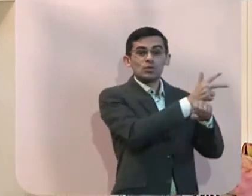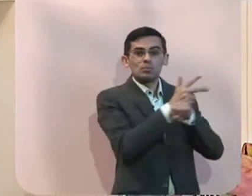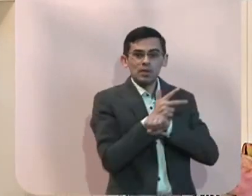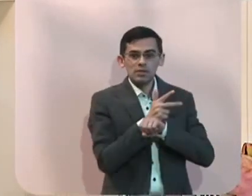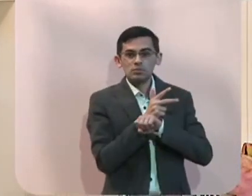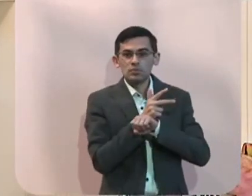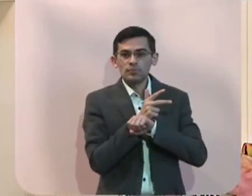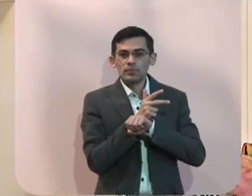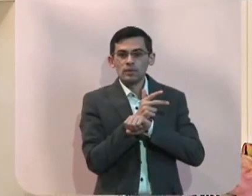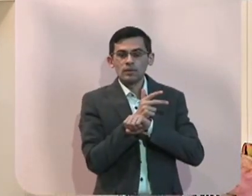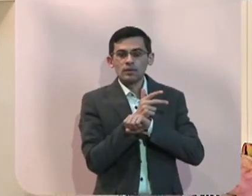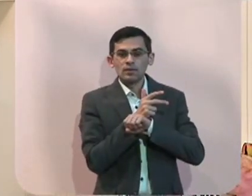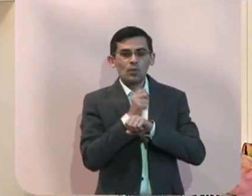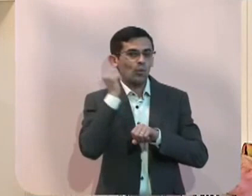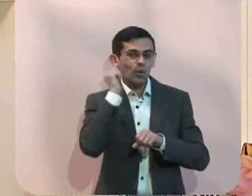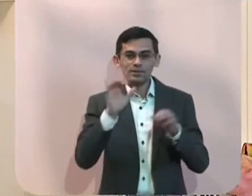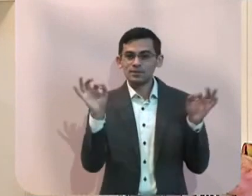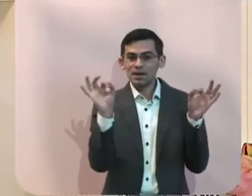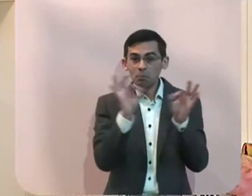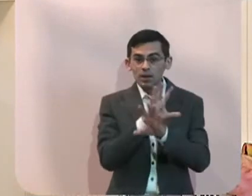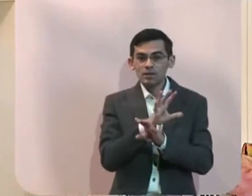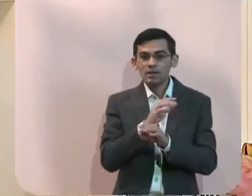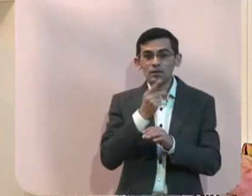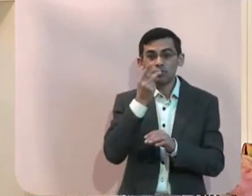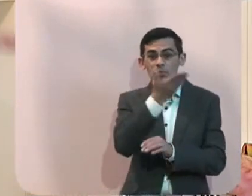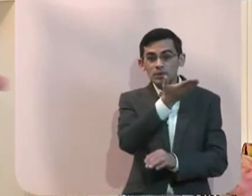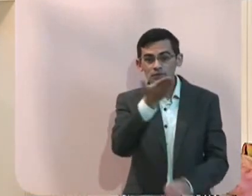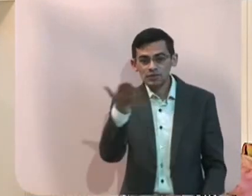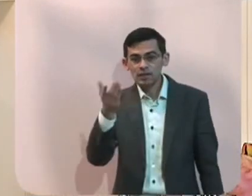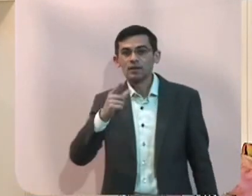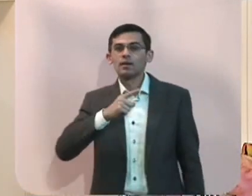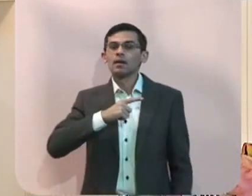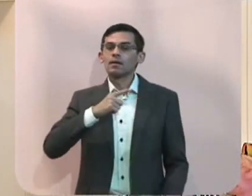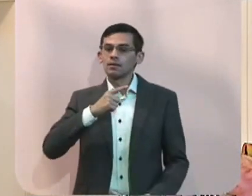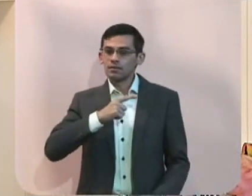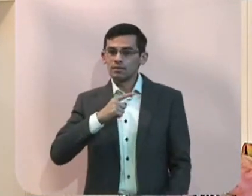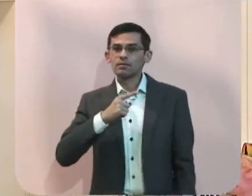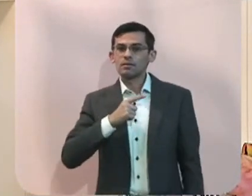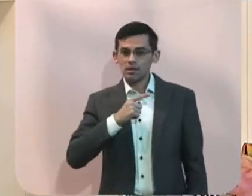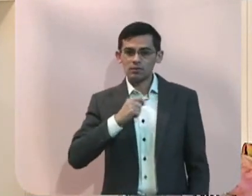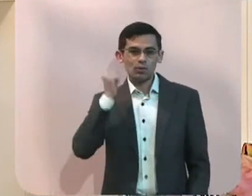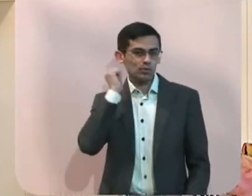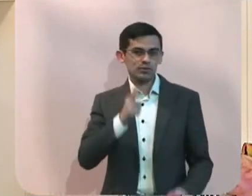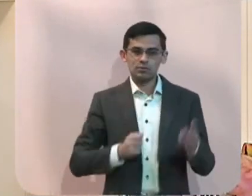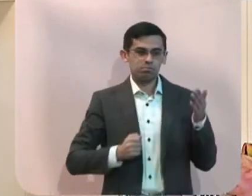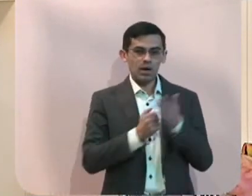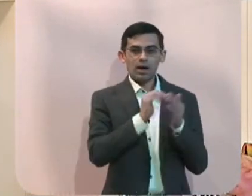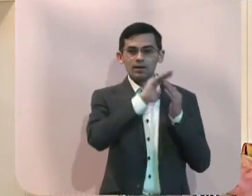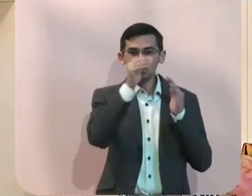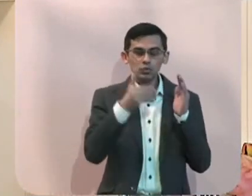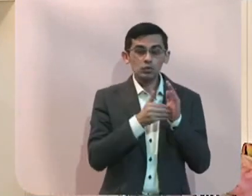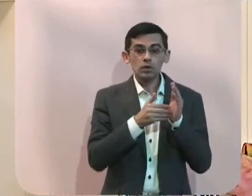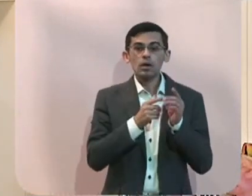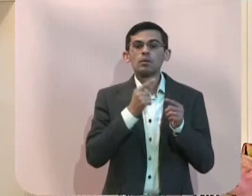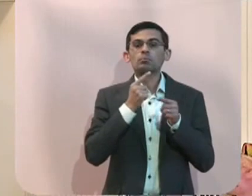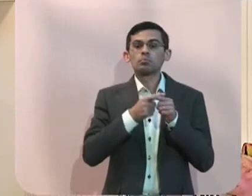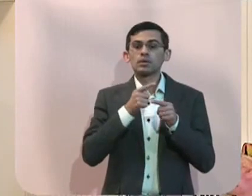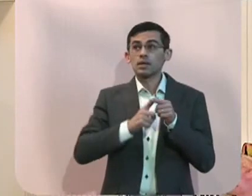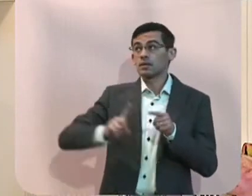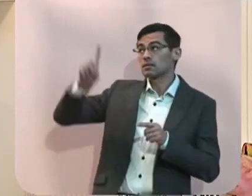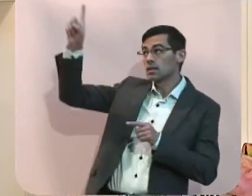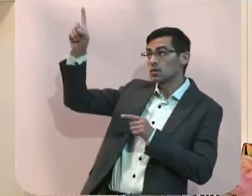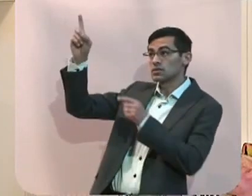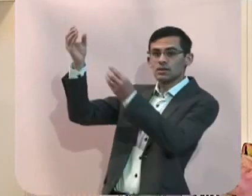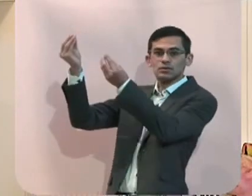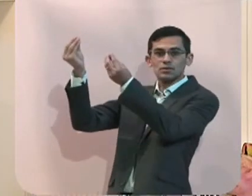do que foi emprestado. E eu diria para você que eu tenho dinheiro em caixa, se for o caso, para quitar hoje, tá? Porque Deus tem